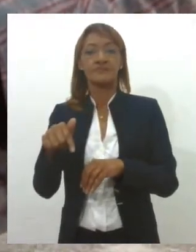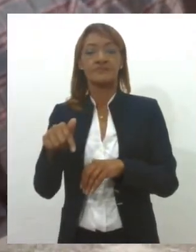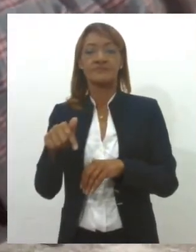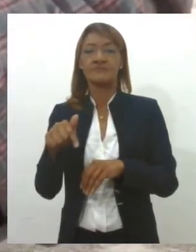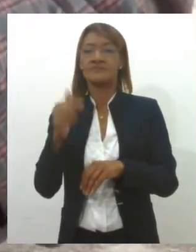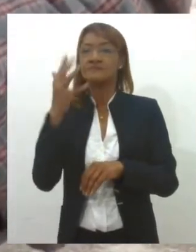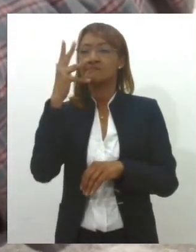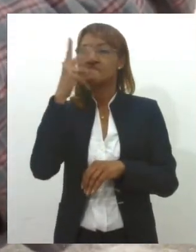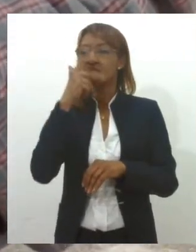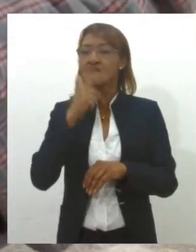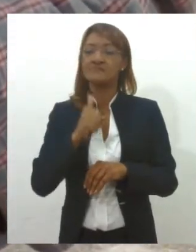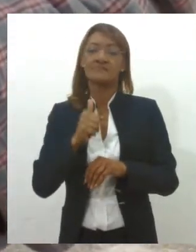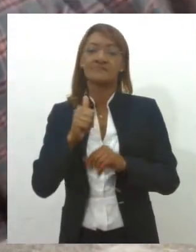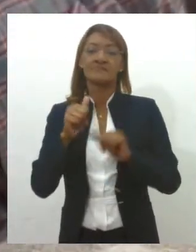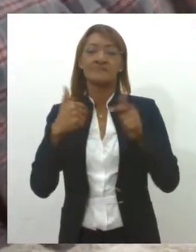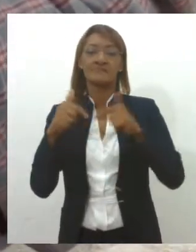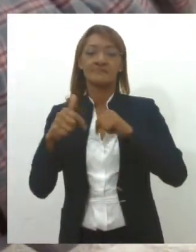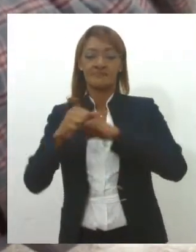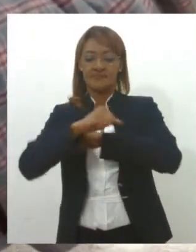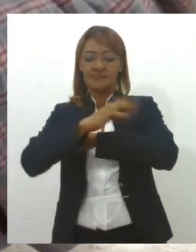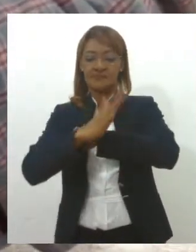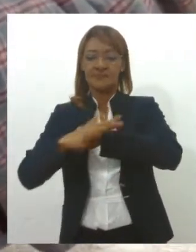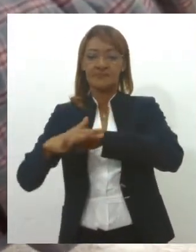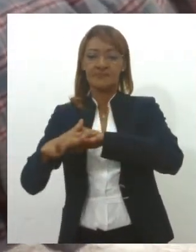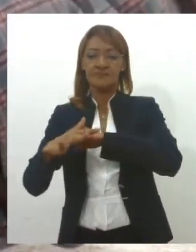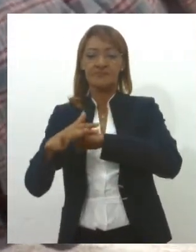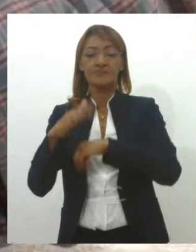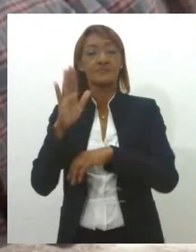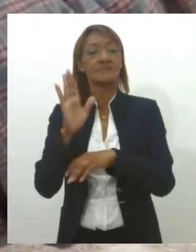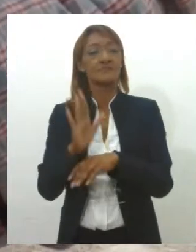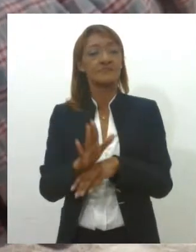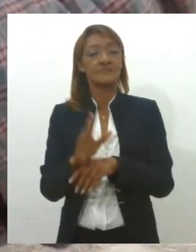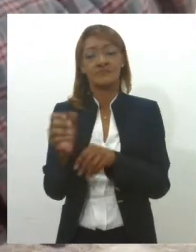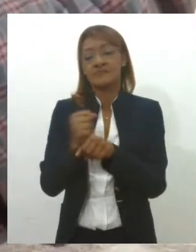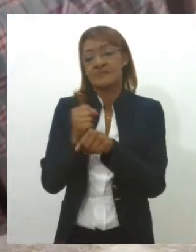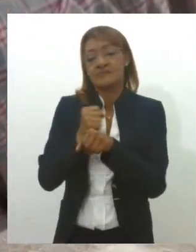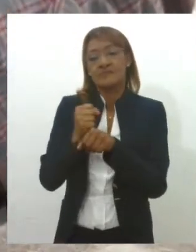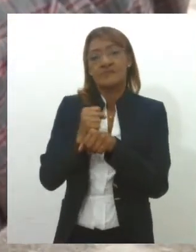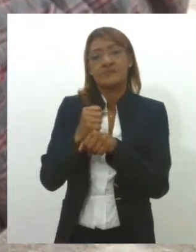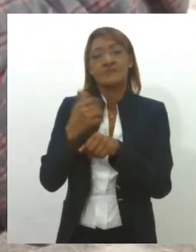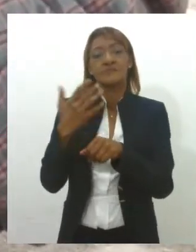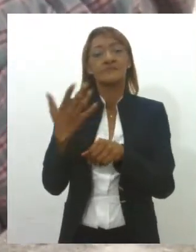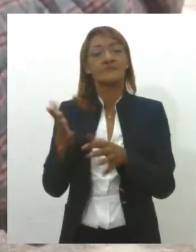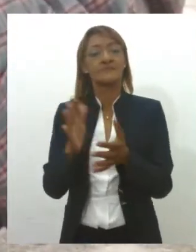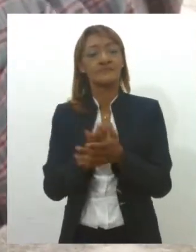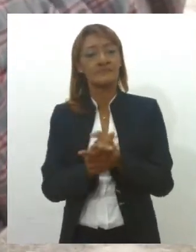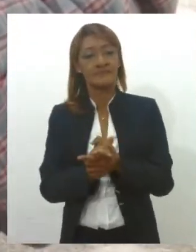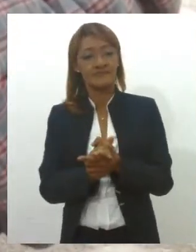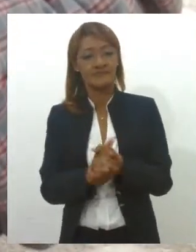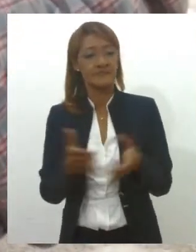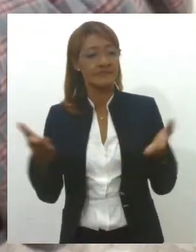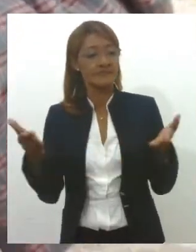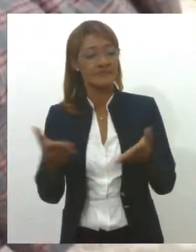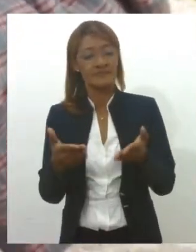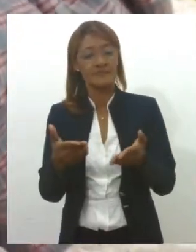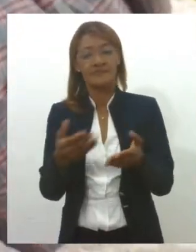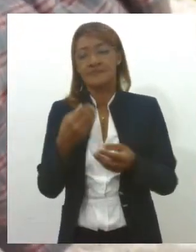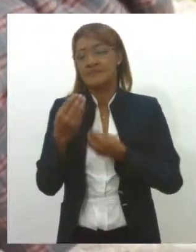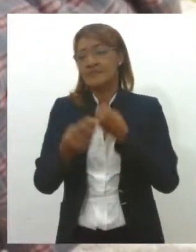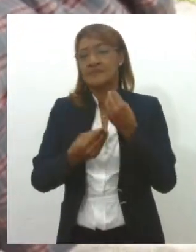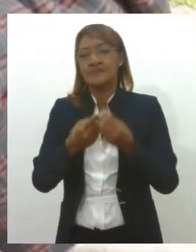e entregou anos depois aos servos do coração imaculado de Maria então não teria como conceber